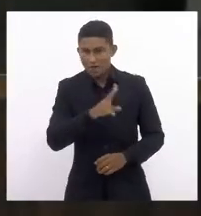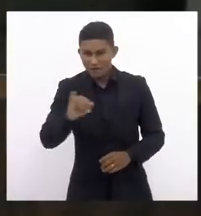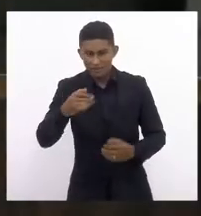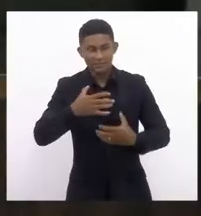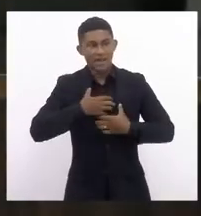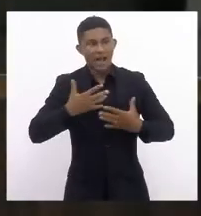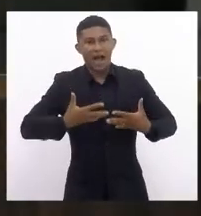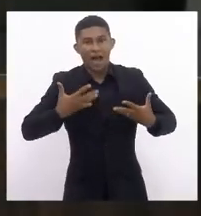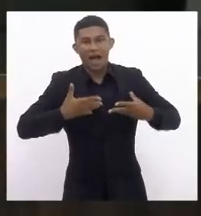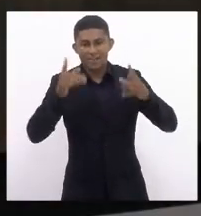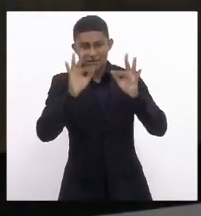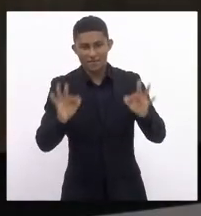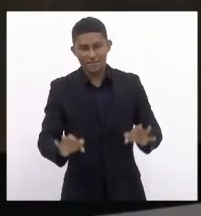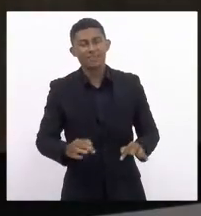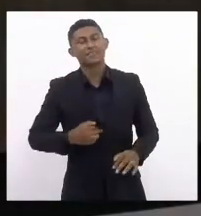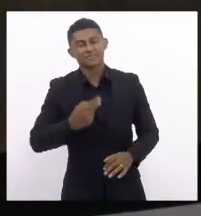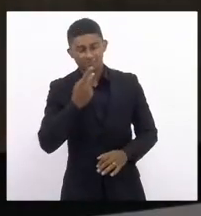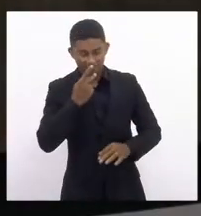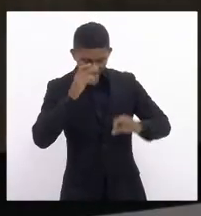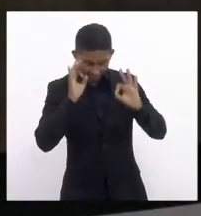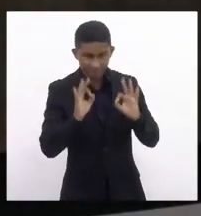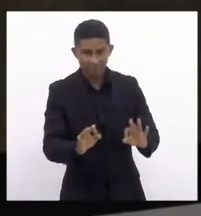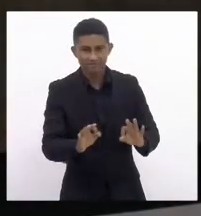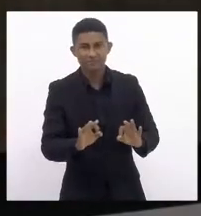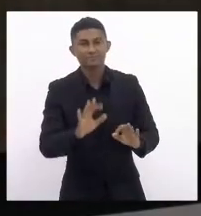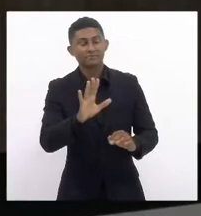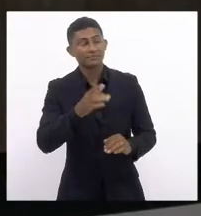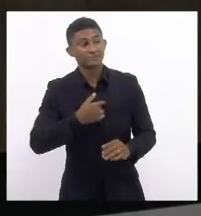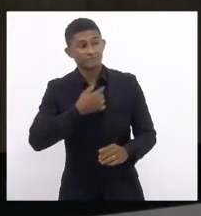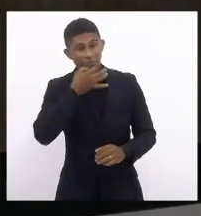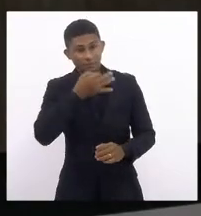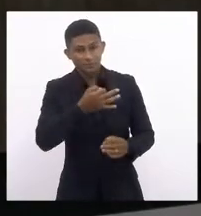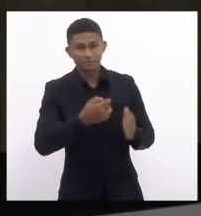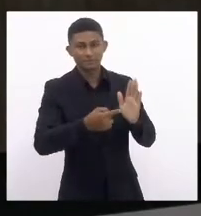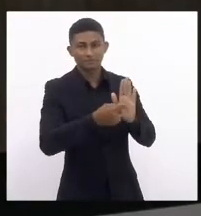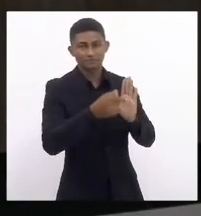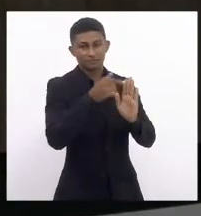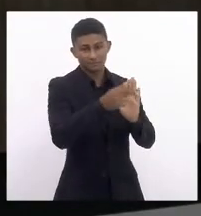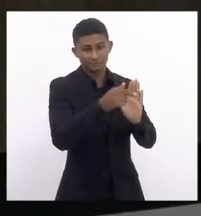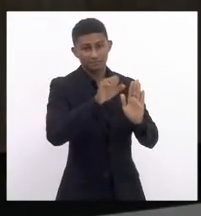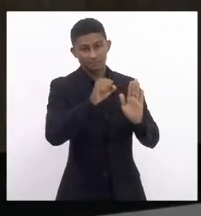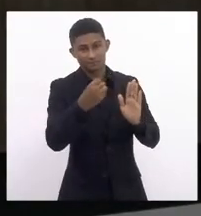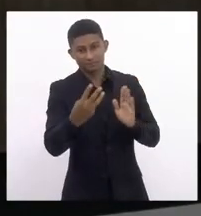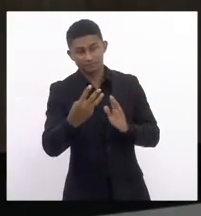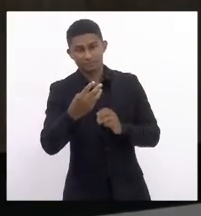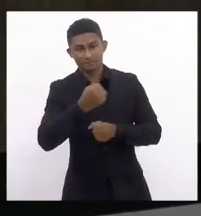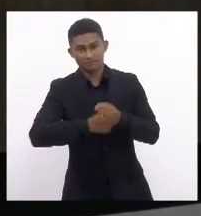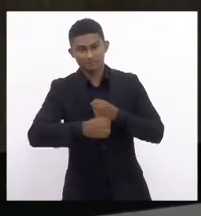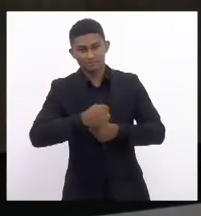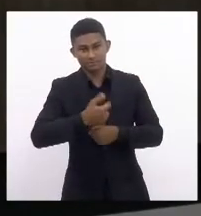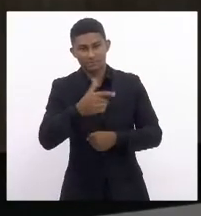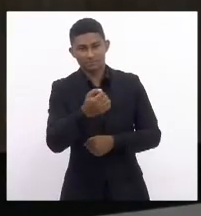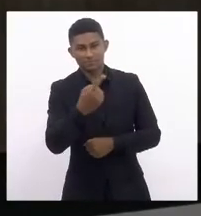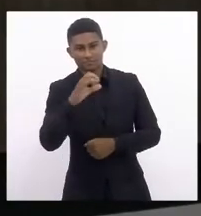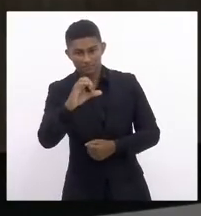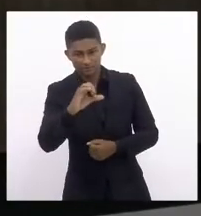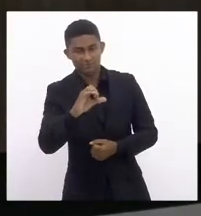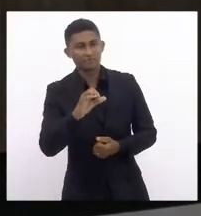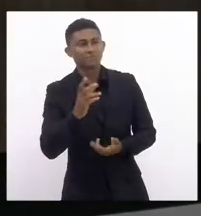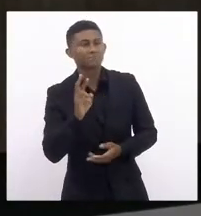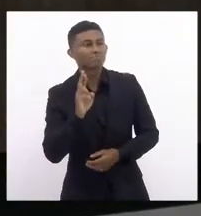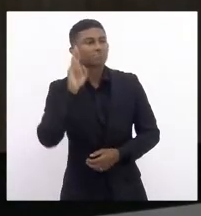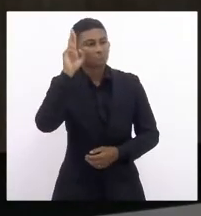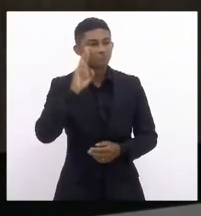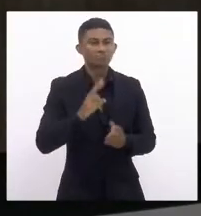você. Mas o parecer ao projeto de lei 783A de 19, de autoria do deputado